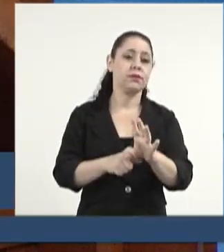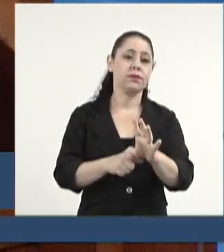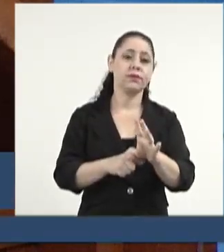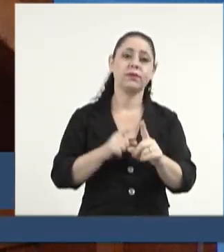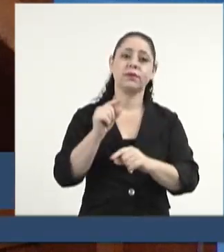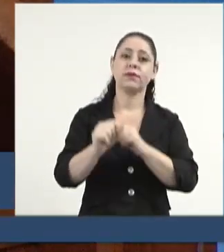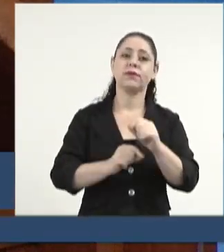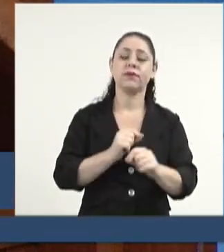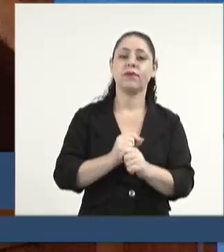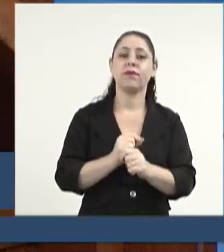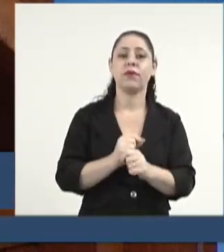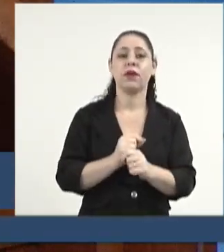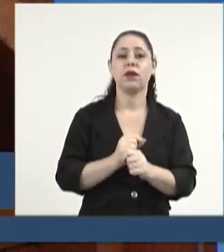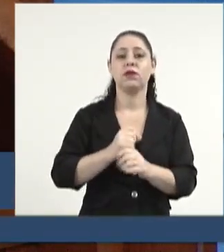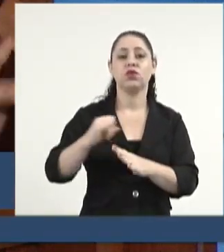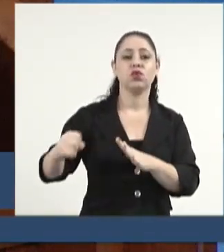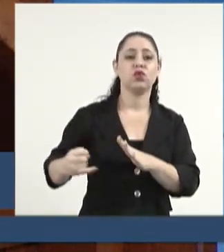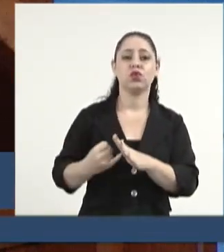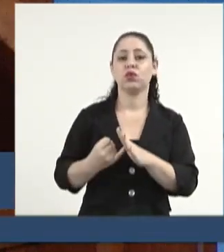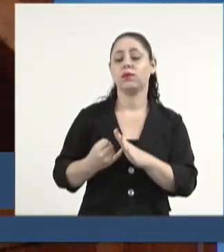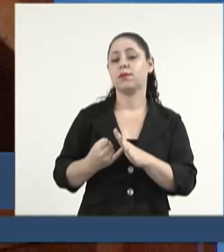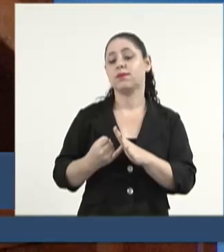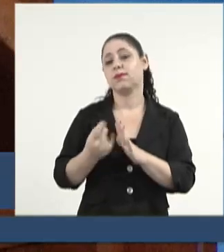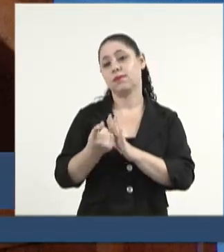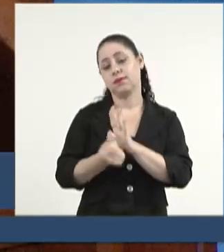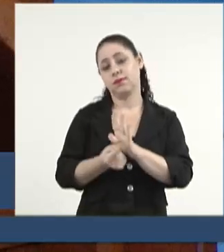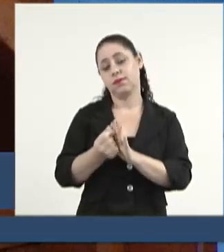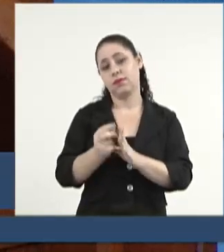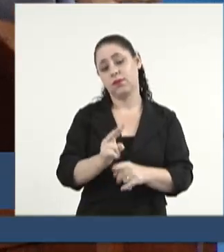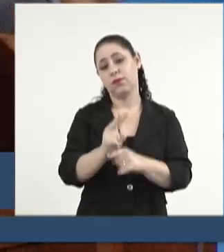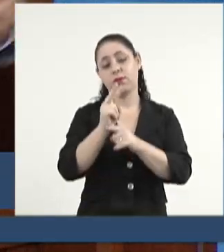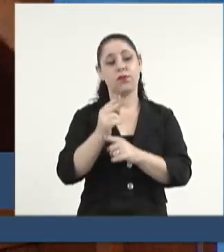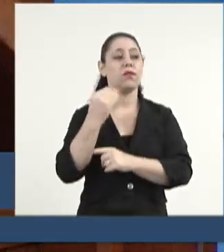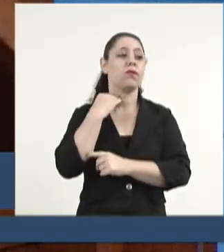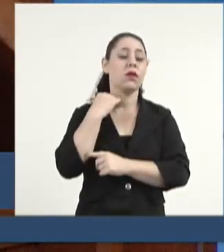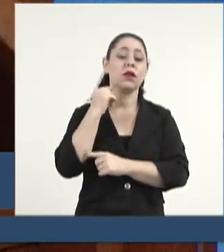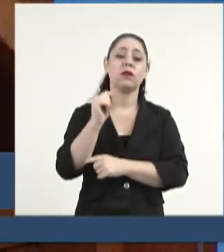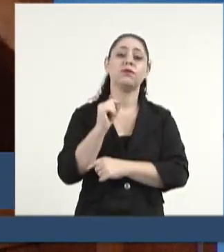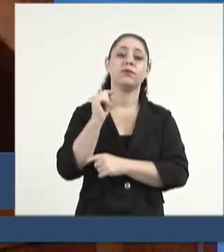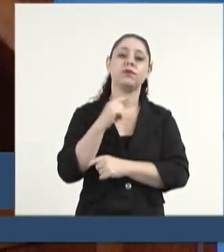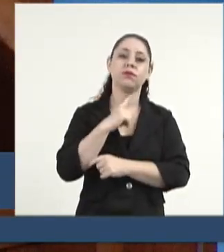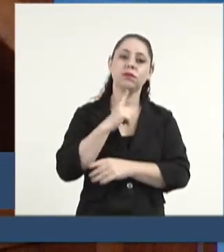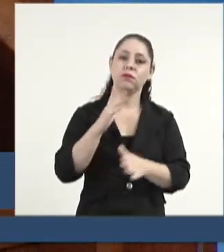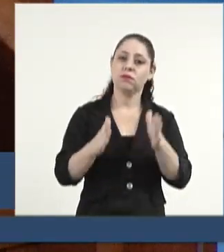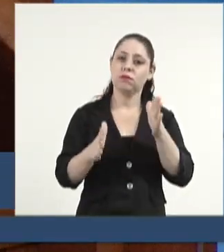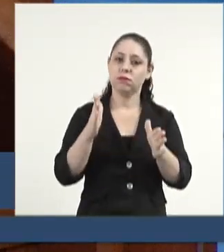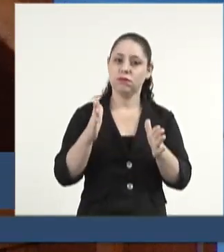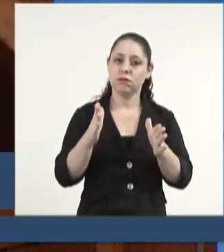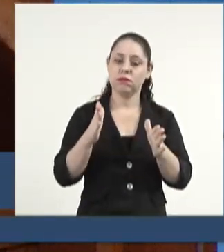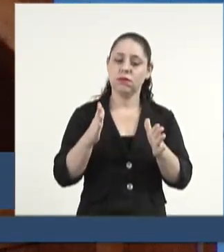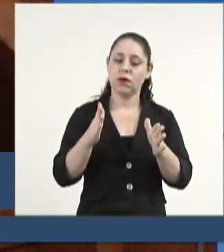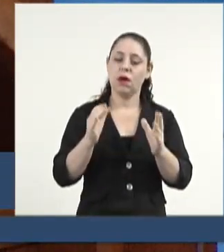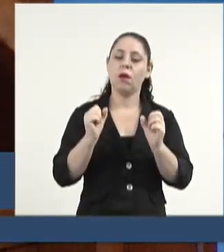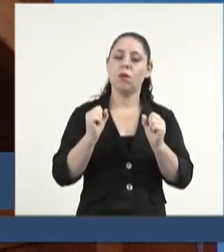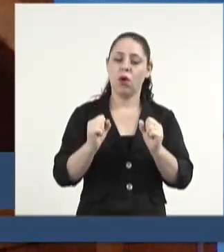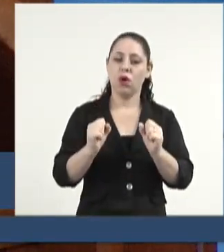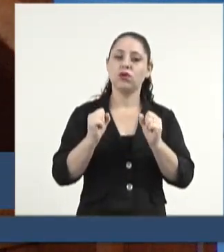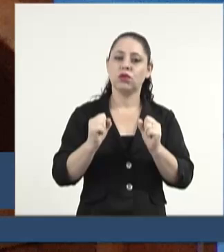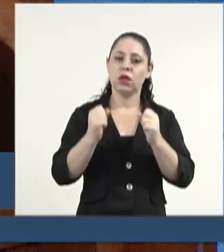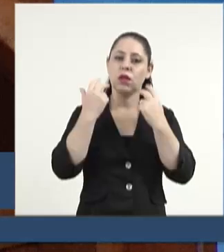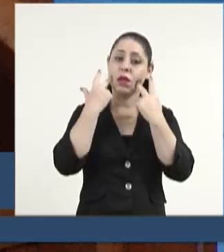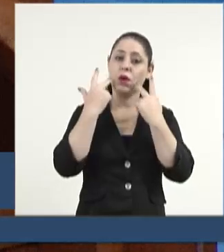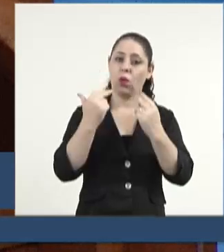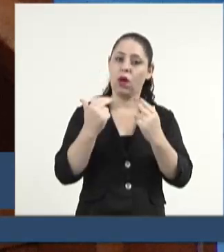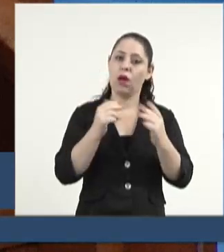instituição financeira, ele remunera com o juro adequado e, obviamente, ter um prazo e um fôlego para poder